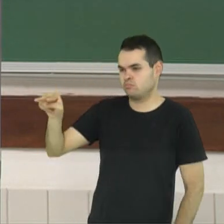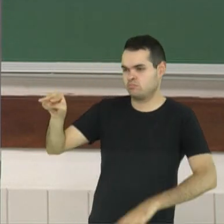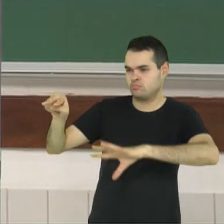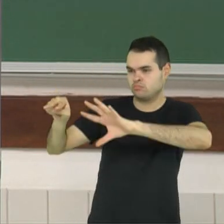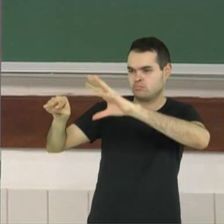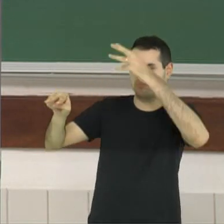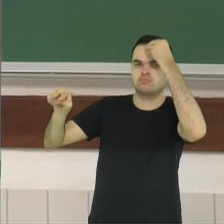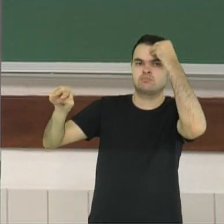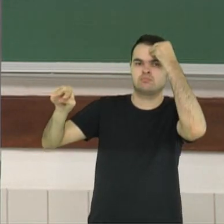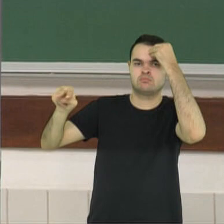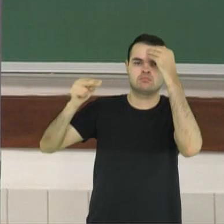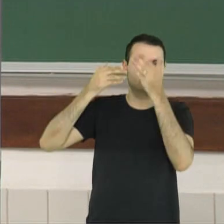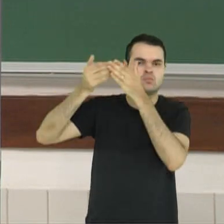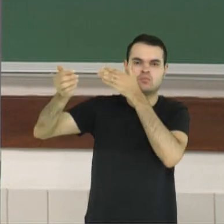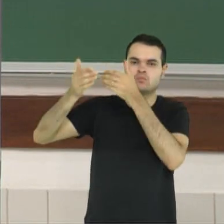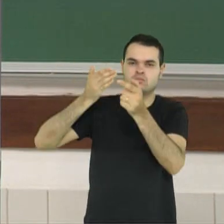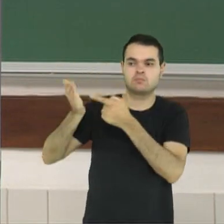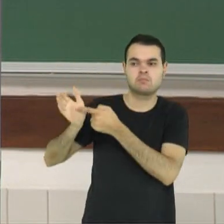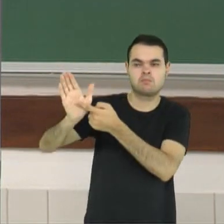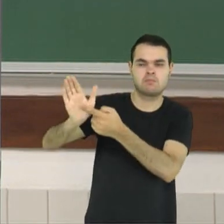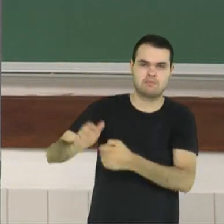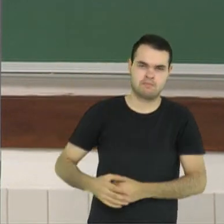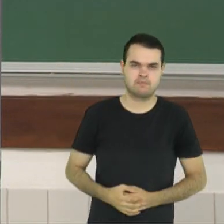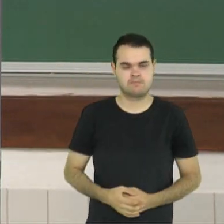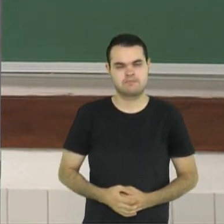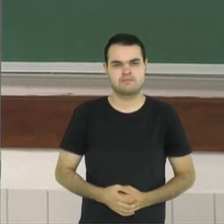qualquer obra exposta nessa linguagem.